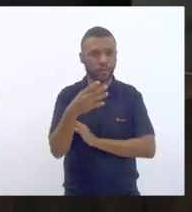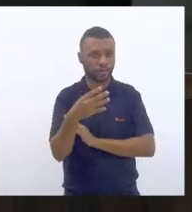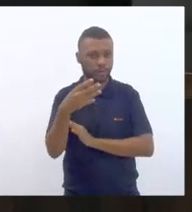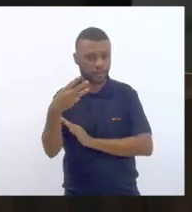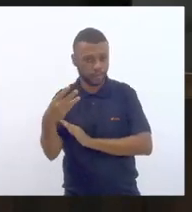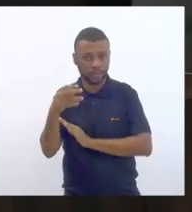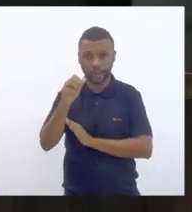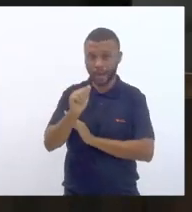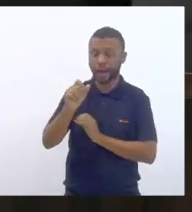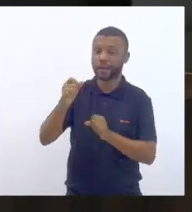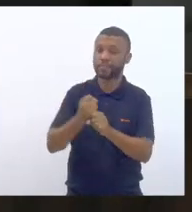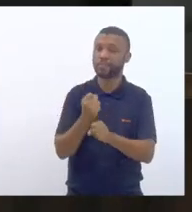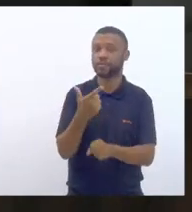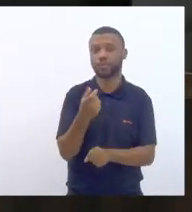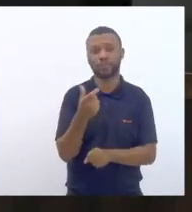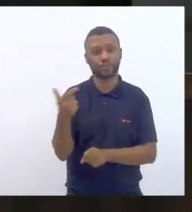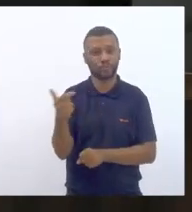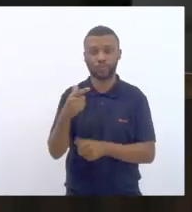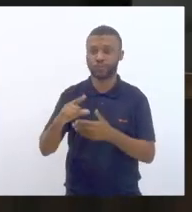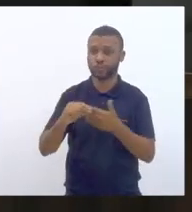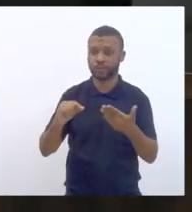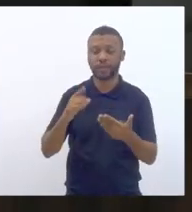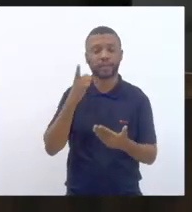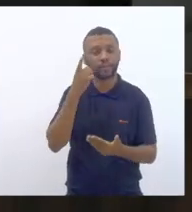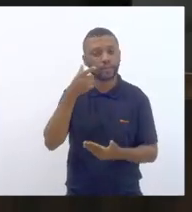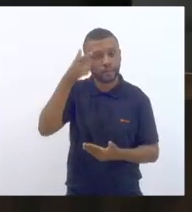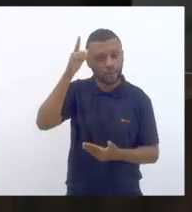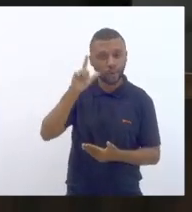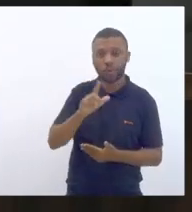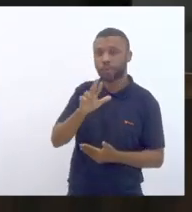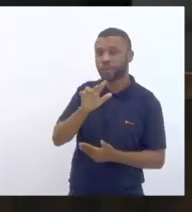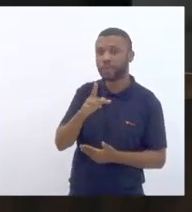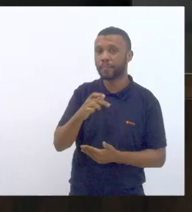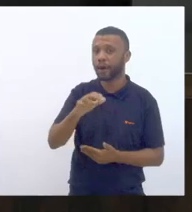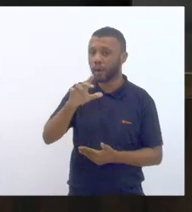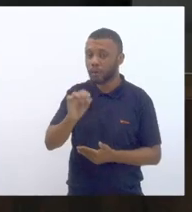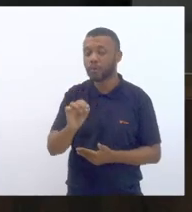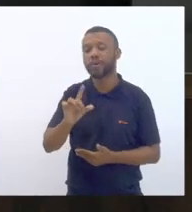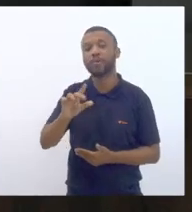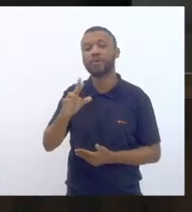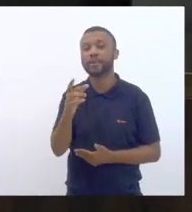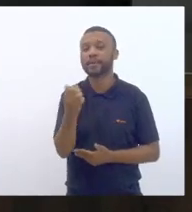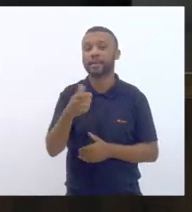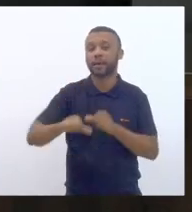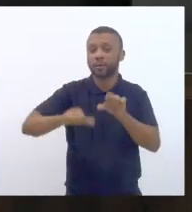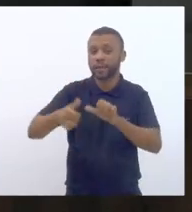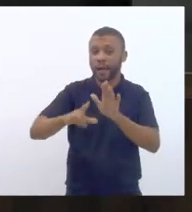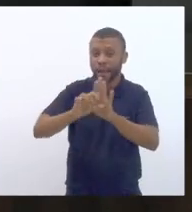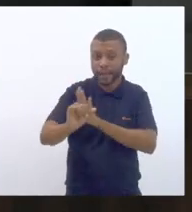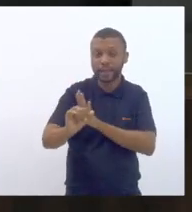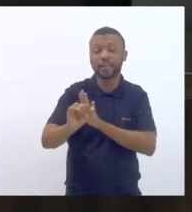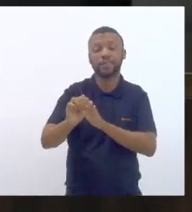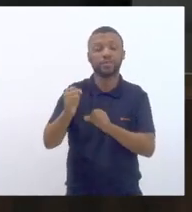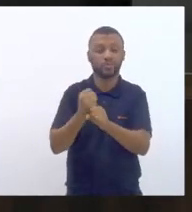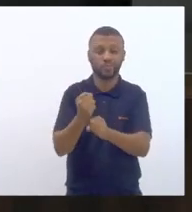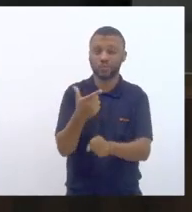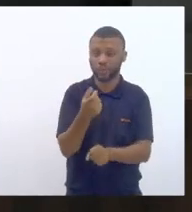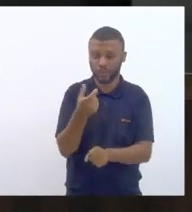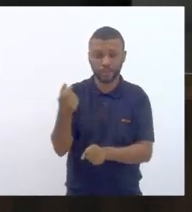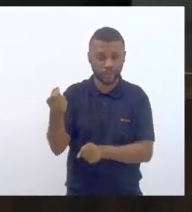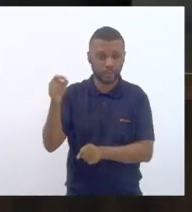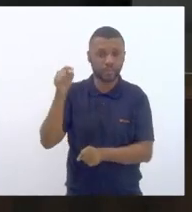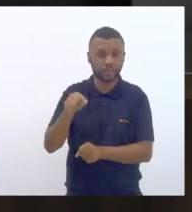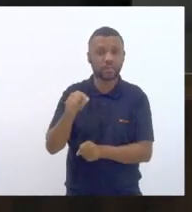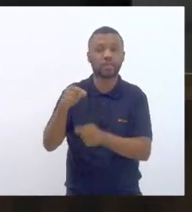5043 de 21, de autoria dos deputados Luiz Paulo e Lucinha, que altera a lei 8.987, de 25 de agosto de 20, que dispõe sobre a